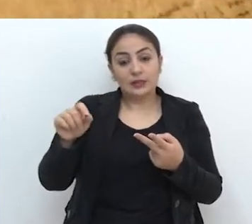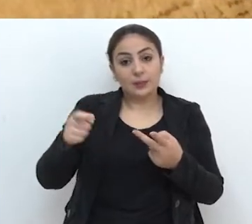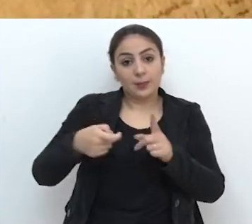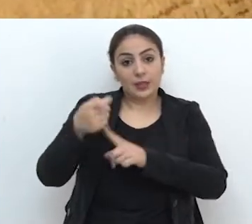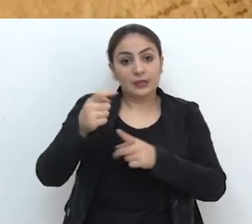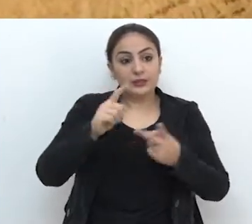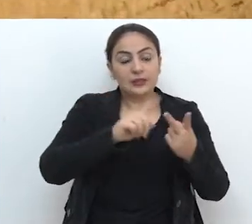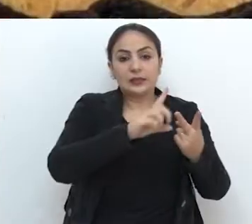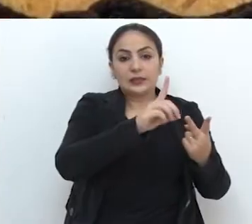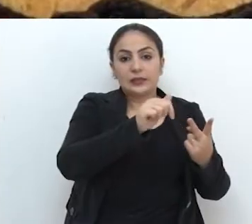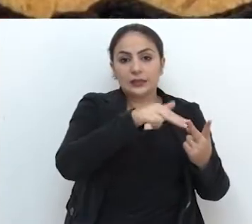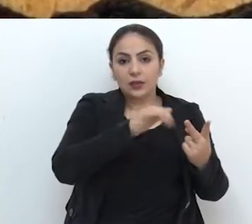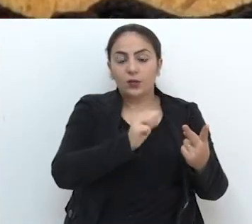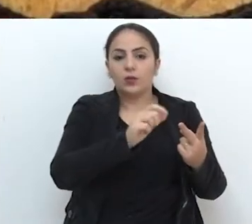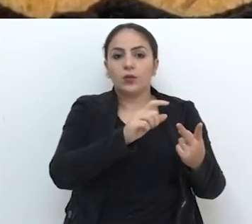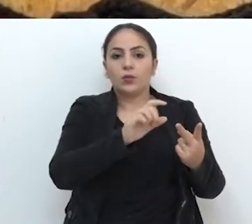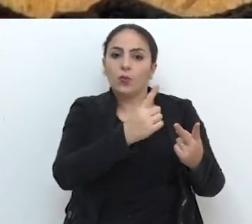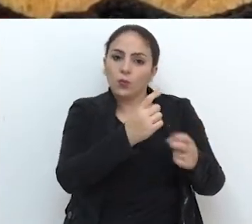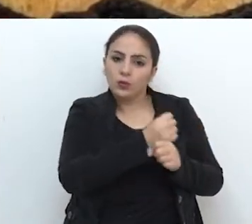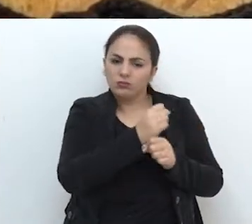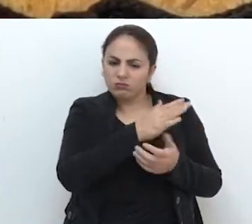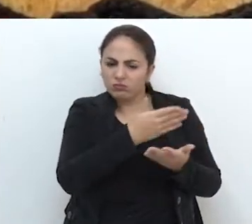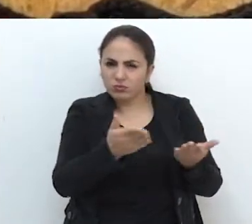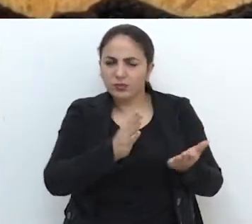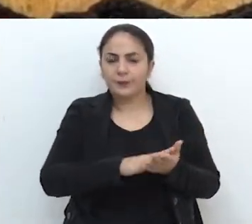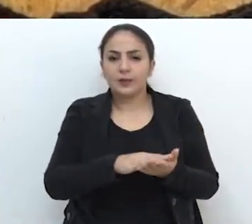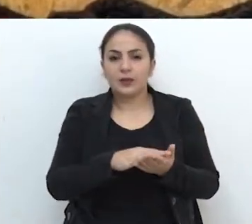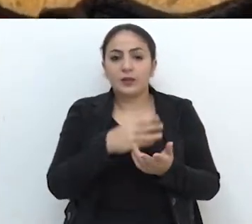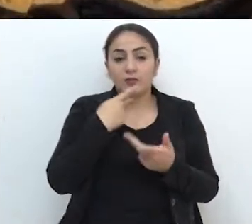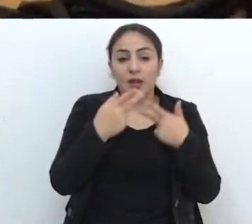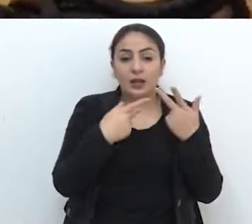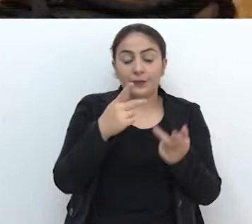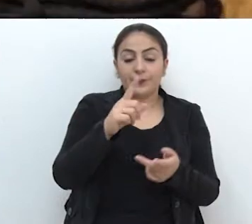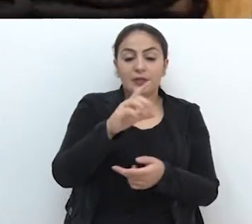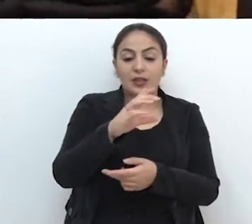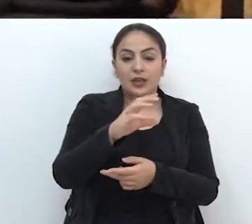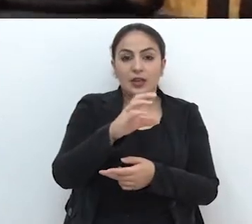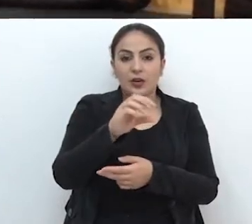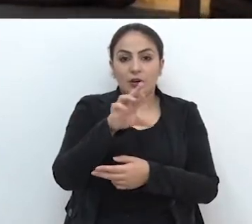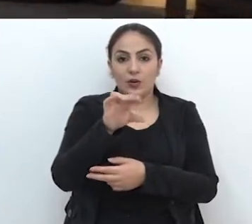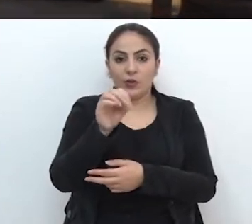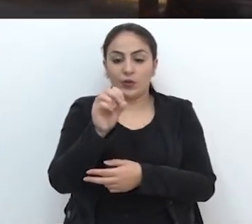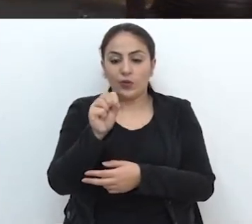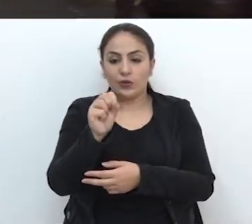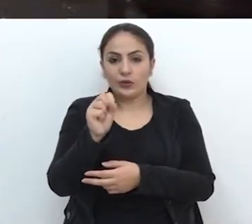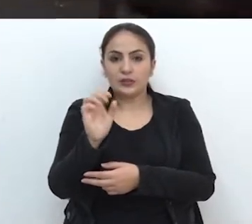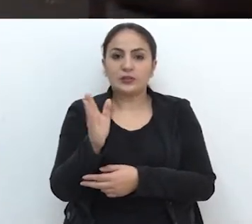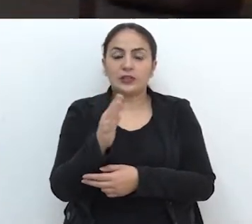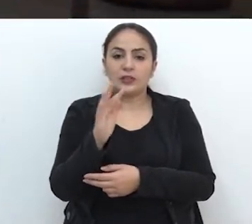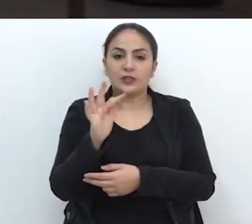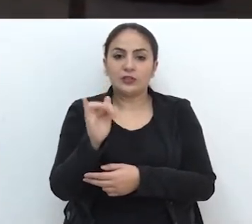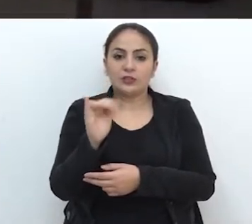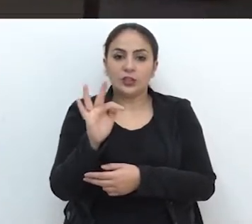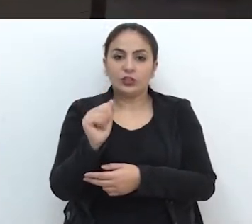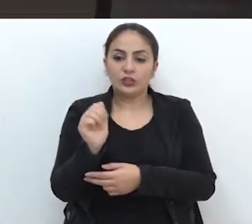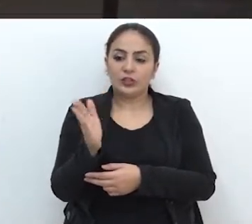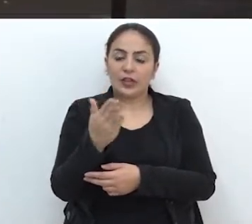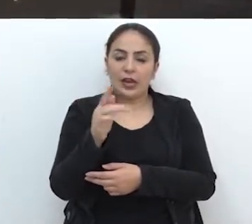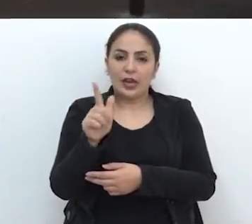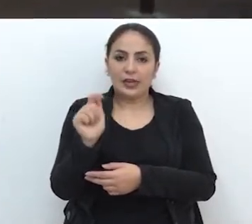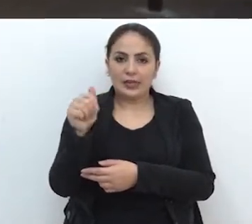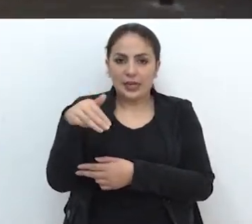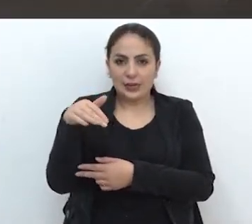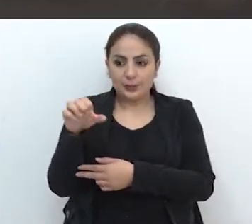funciona um campeonato de CrossFit? Esse negócio a gente chama do CrossFit Games, que isso é lá fora. É uma competição